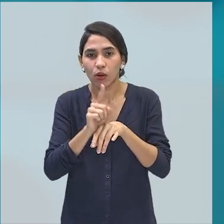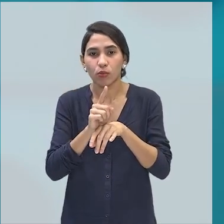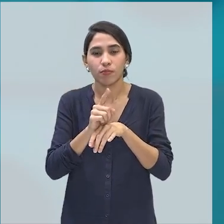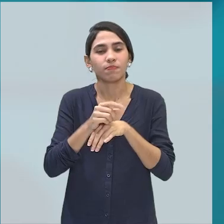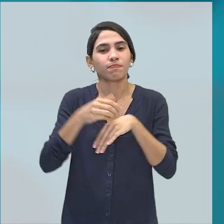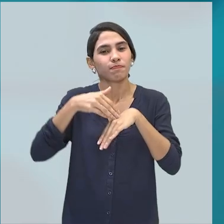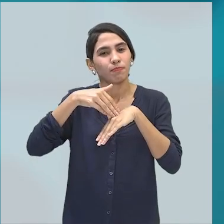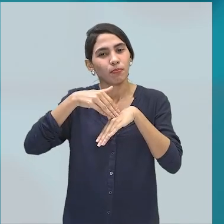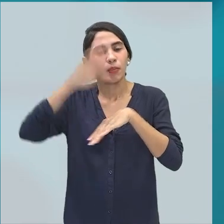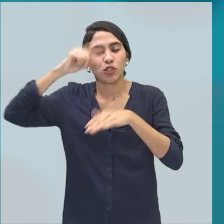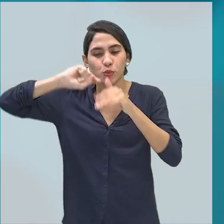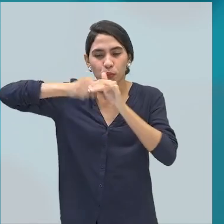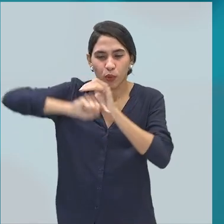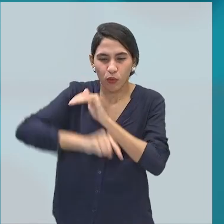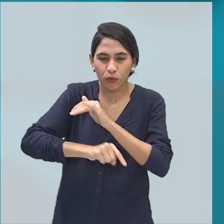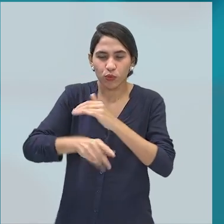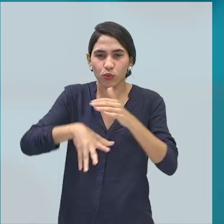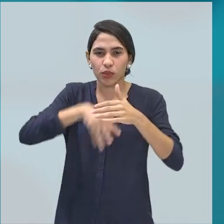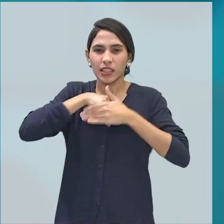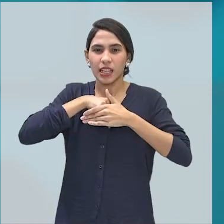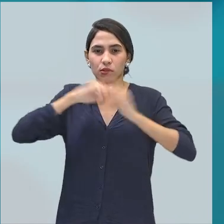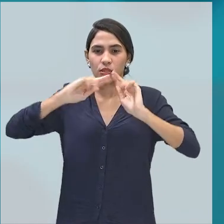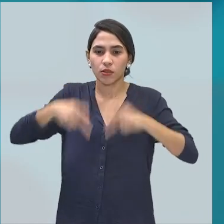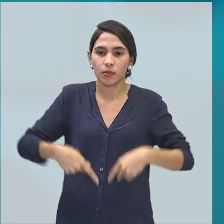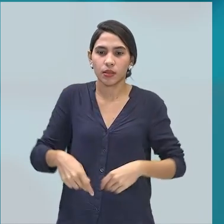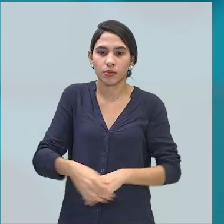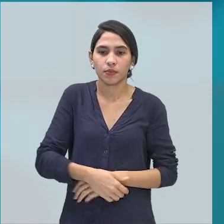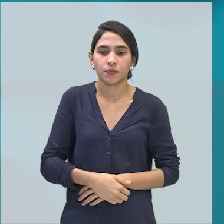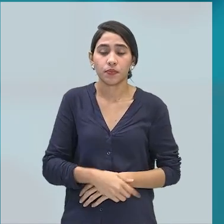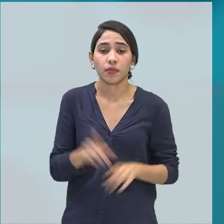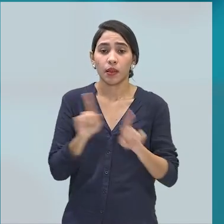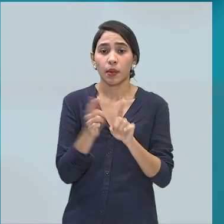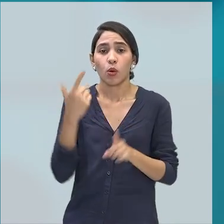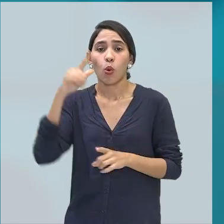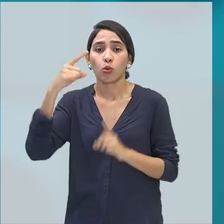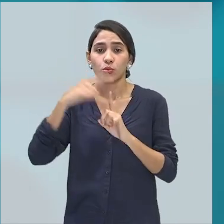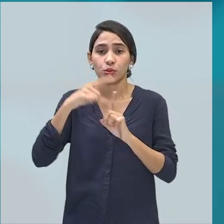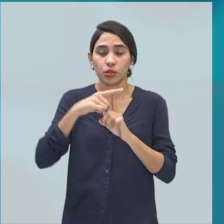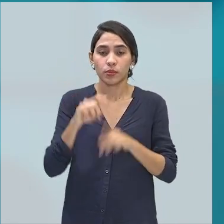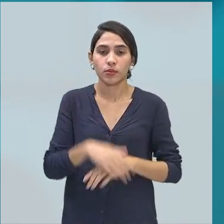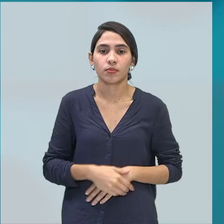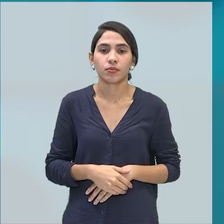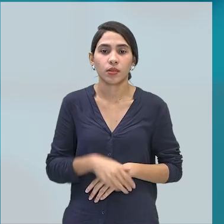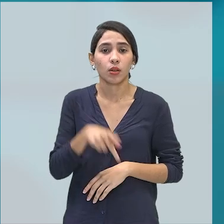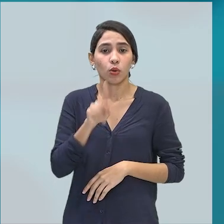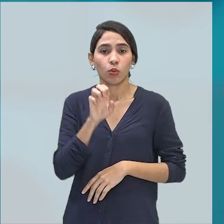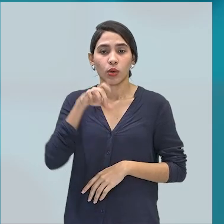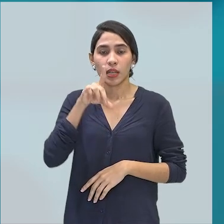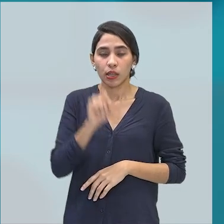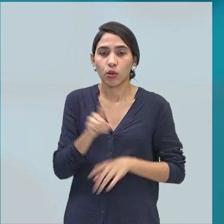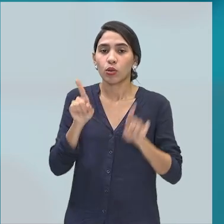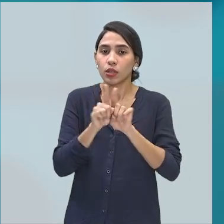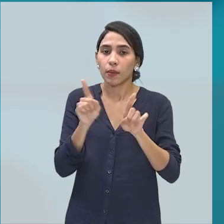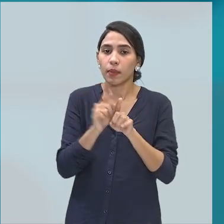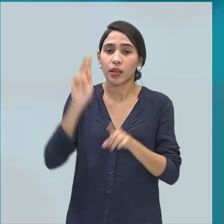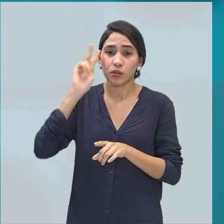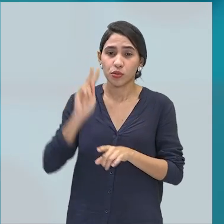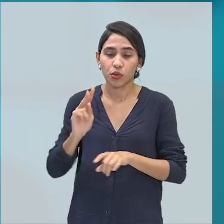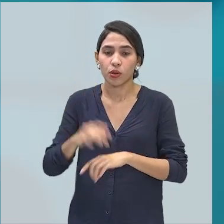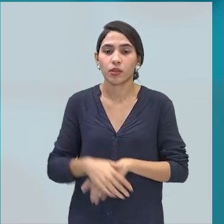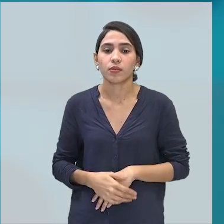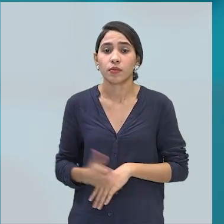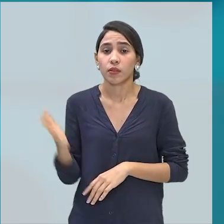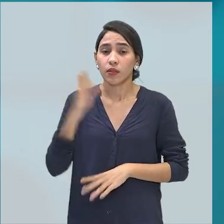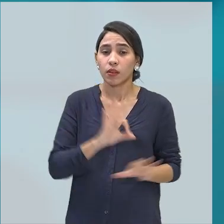da prática. E assim como qualquer arte marcial, qualquer outra arte marcial, o Kendo também tem a sua própria história.